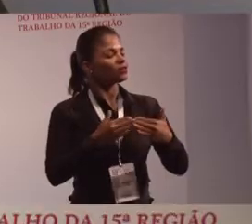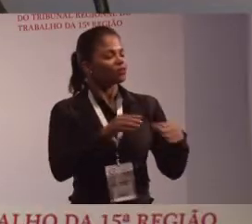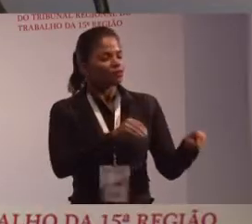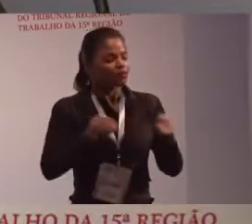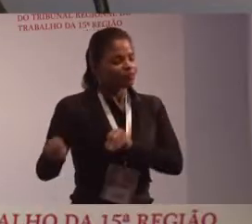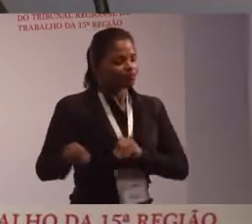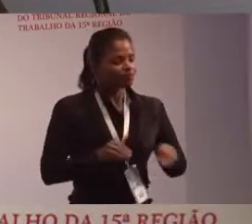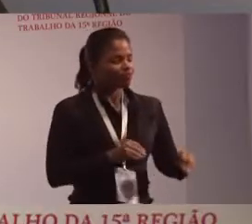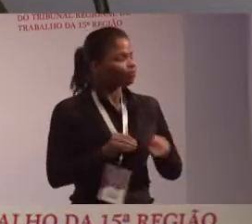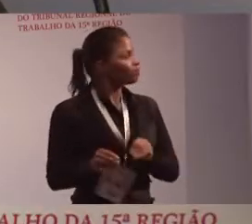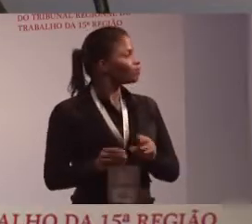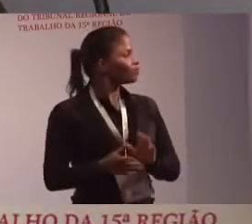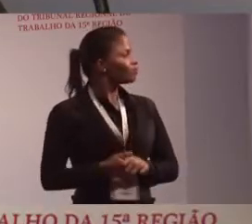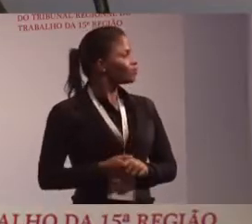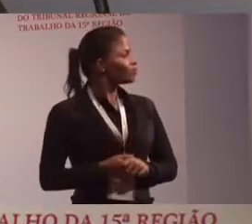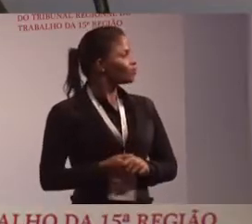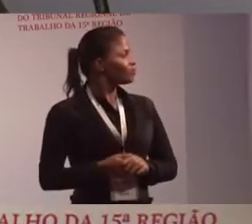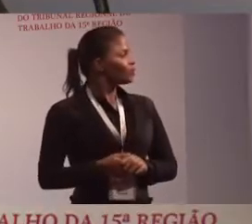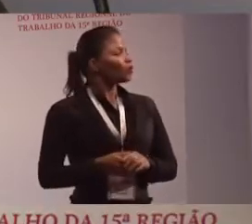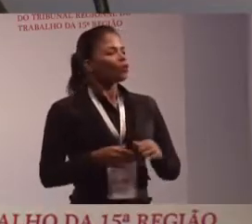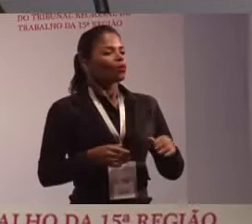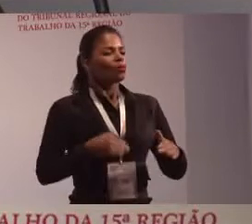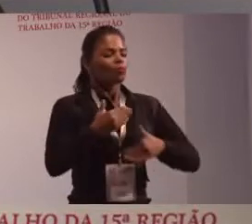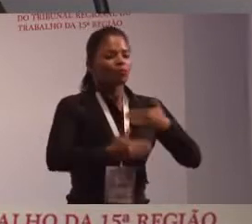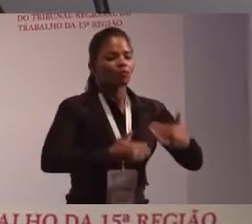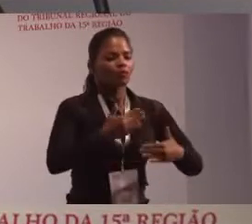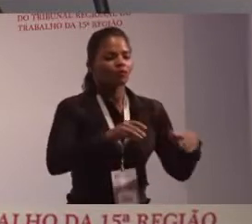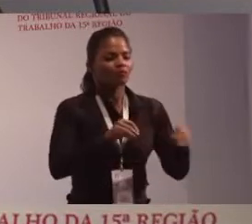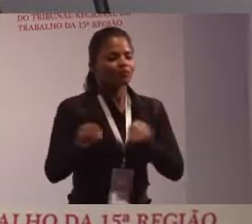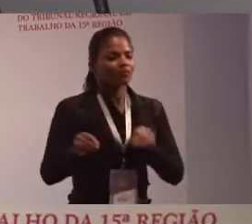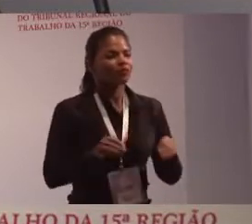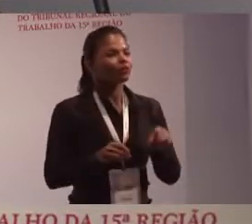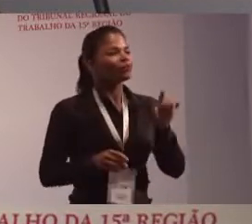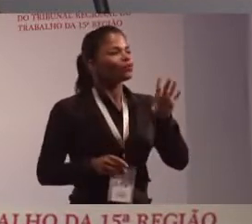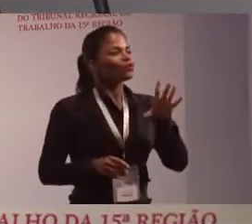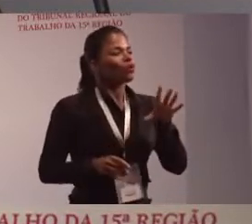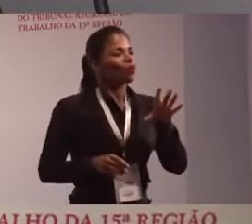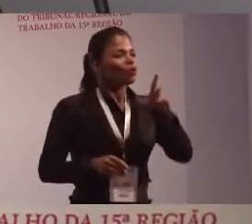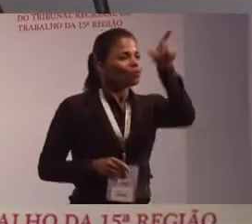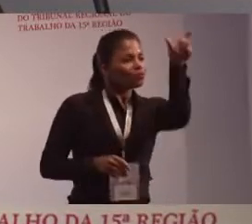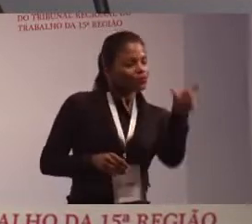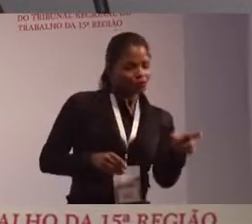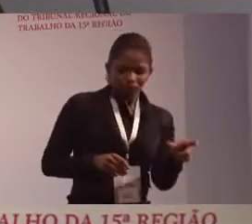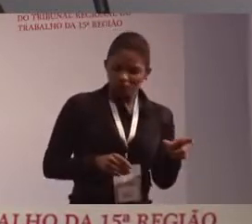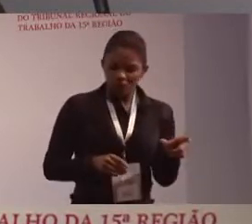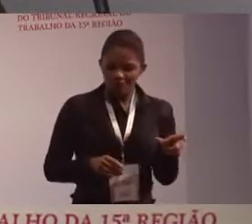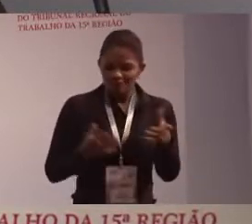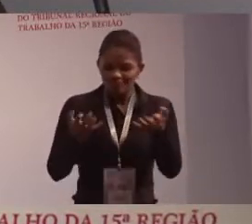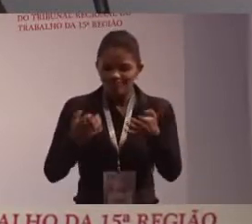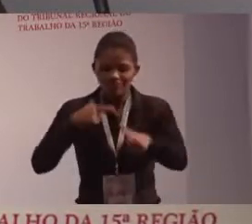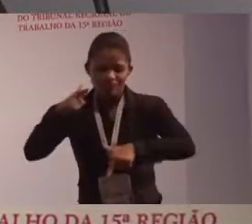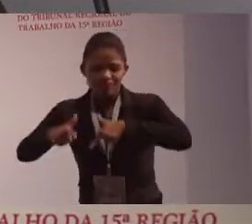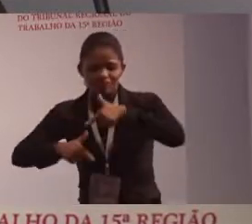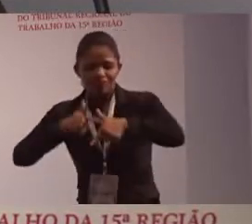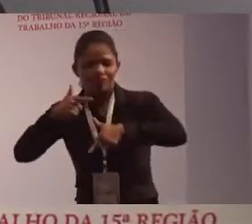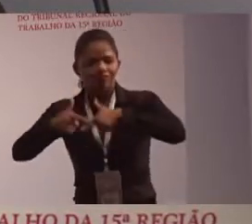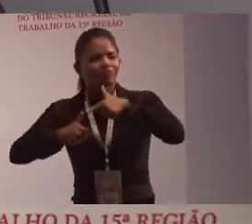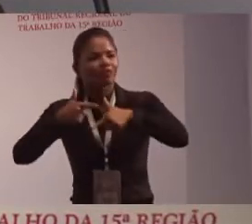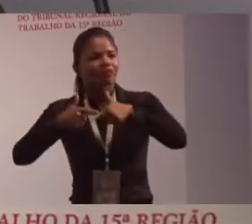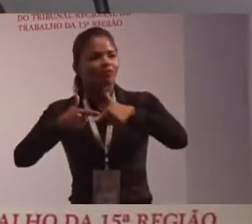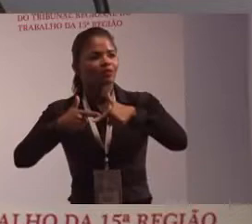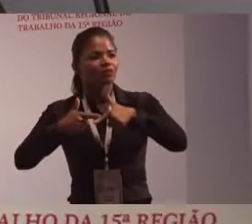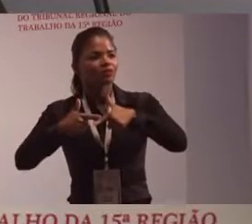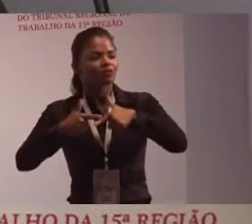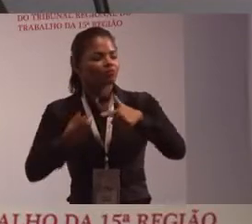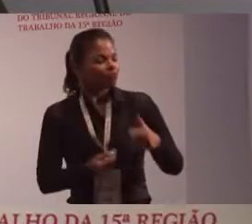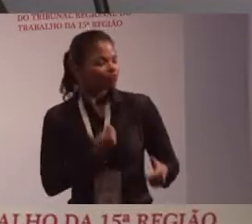E é interessante que eles colocam aqui que, nesse processo migratório, não é só aquele imigrante que busca um trabalho mais precarizado para a